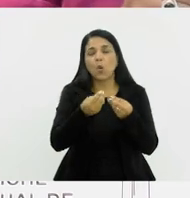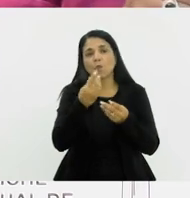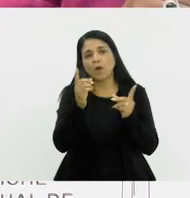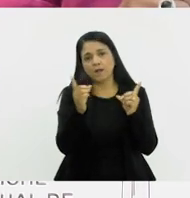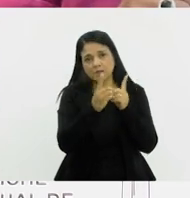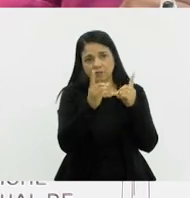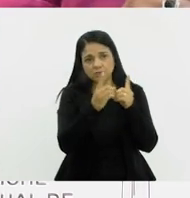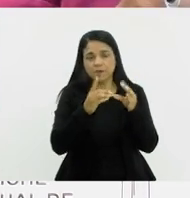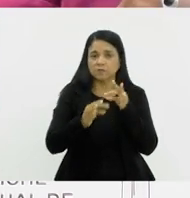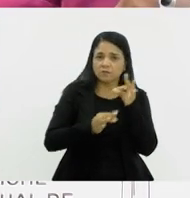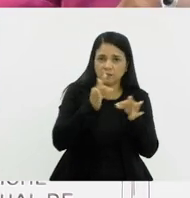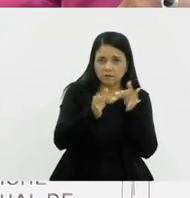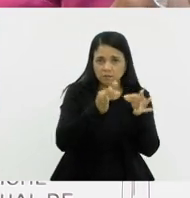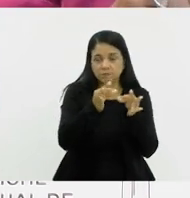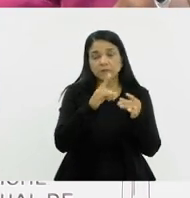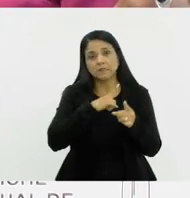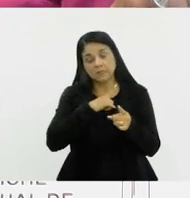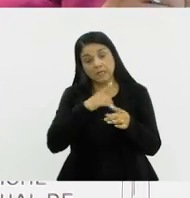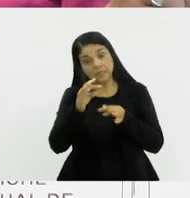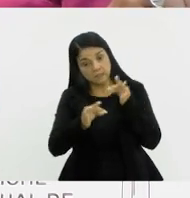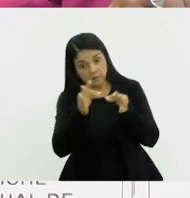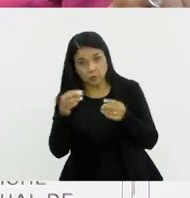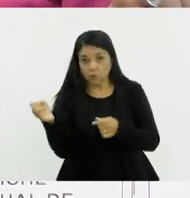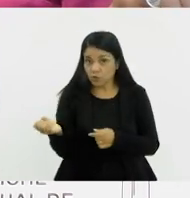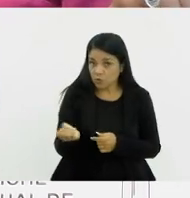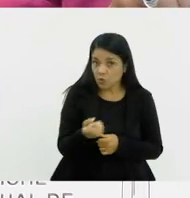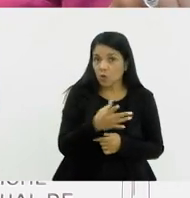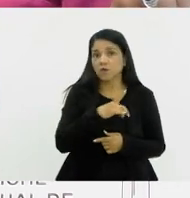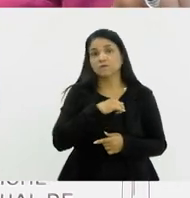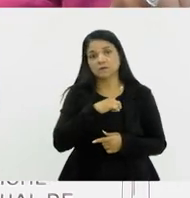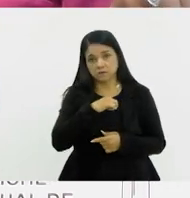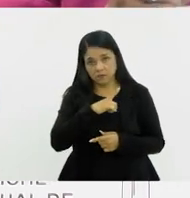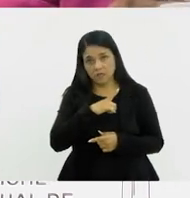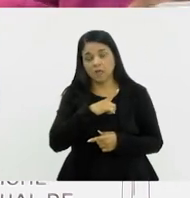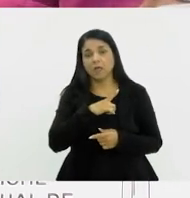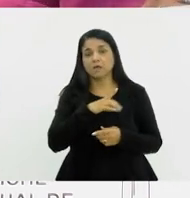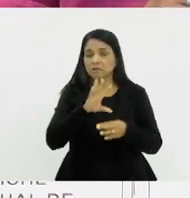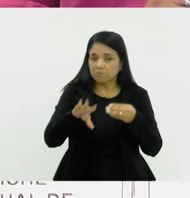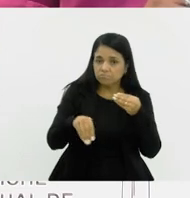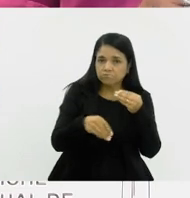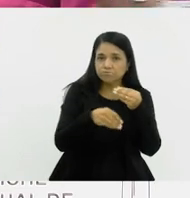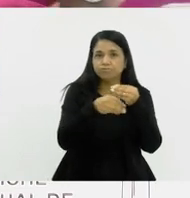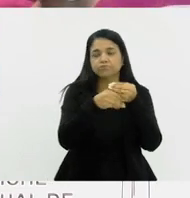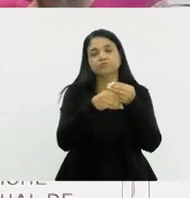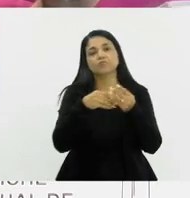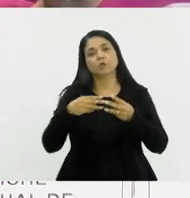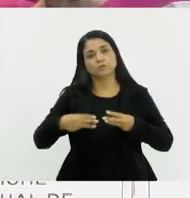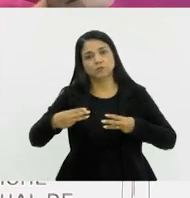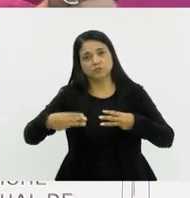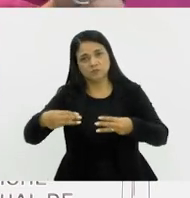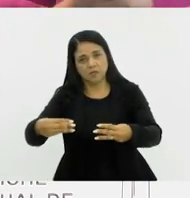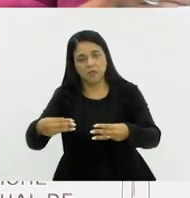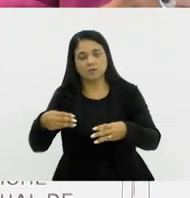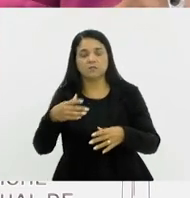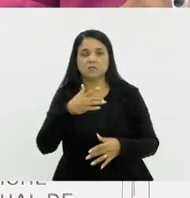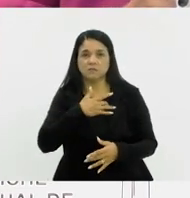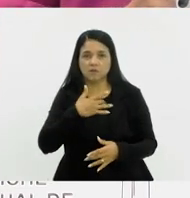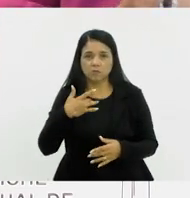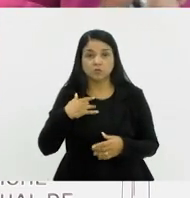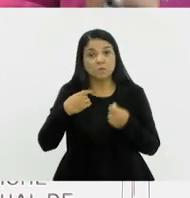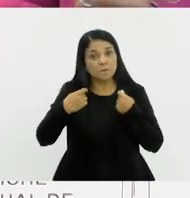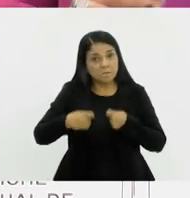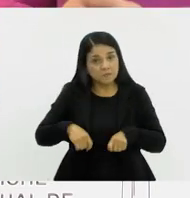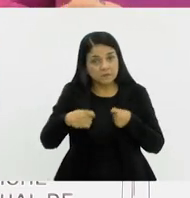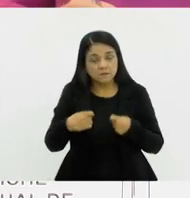atendimento, tratamento, existem tratamentos novos que estão sendo implementados pelo próprio Ministério da Saúde. Então, sempre há